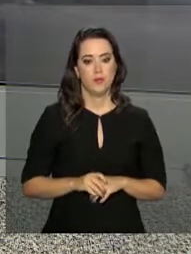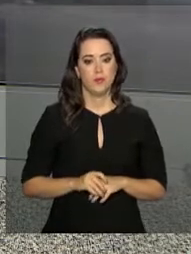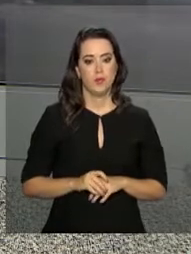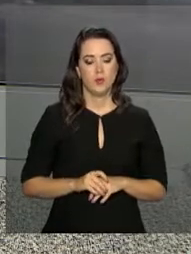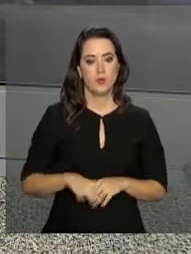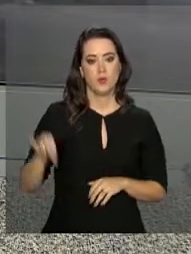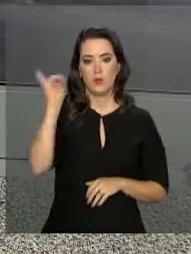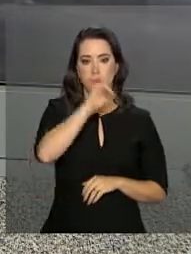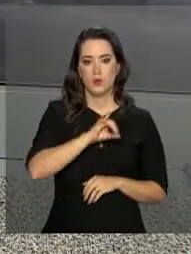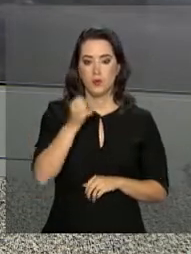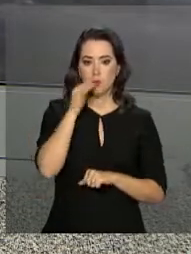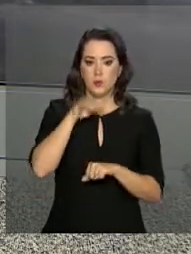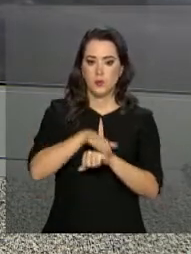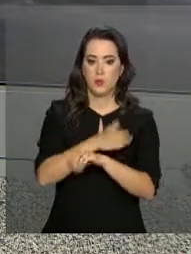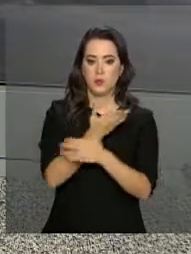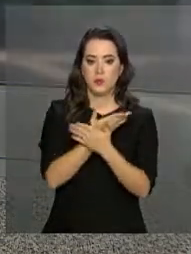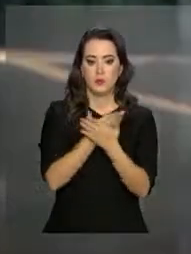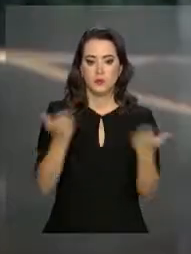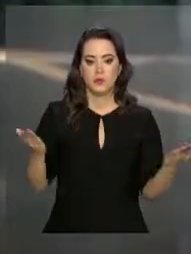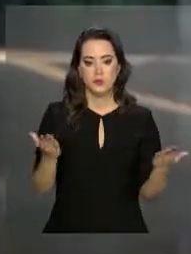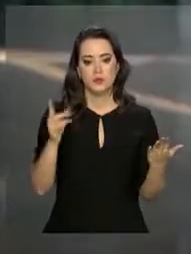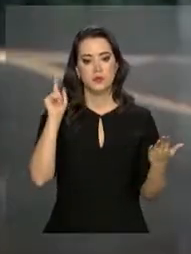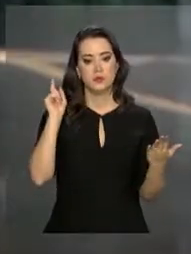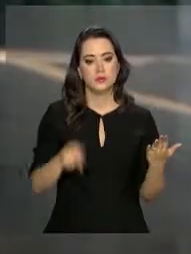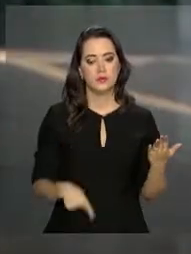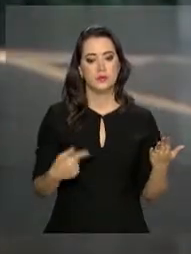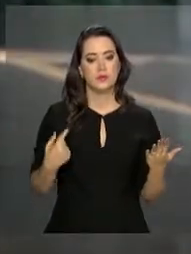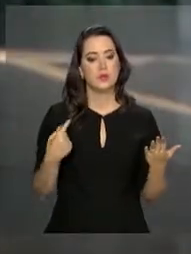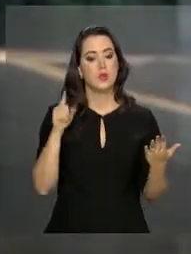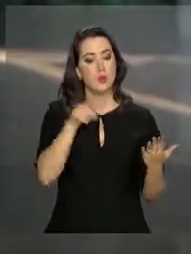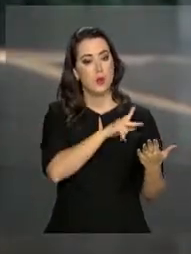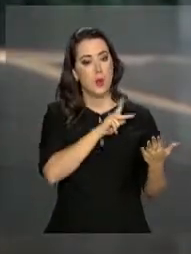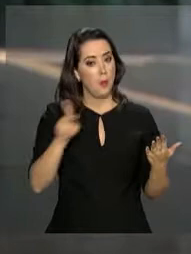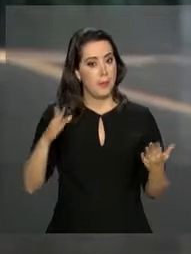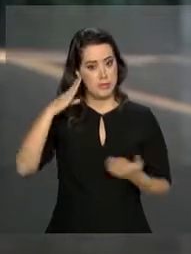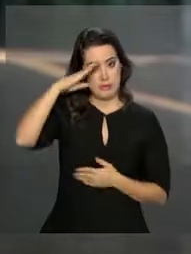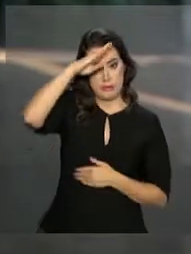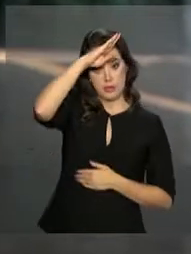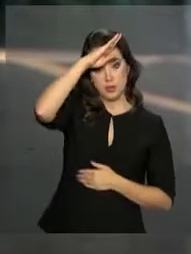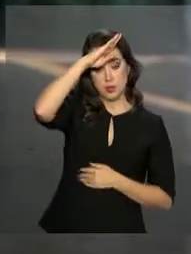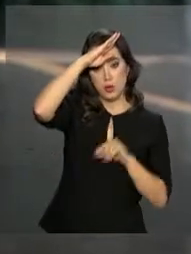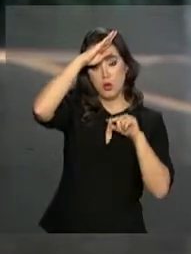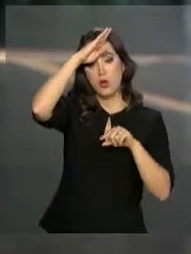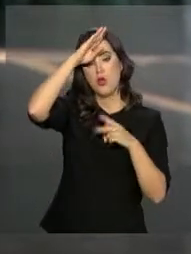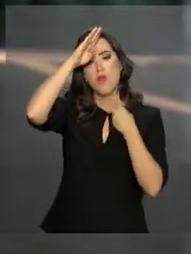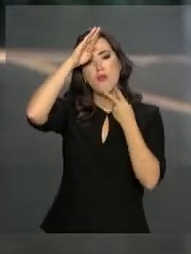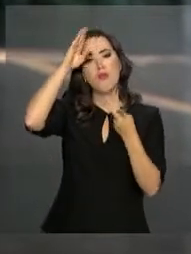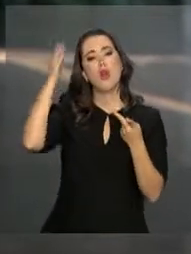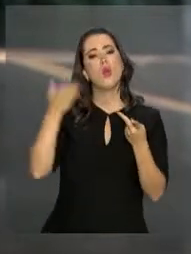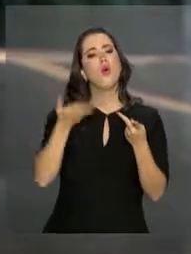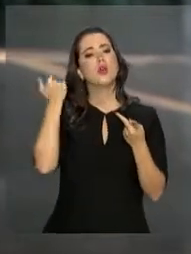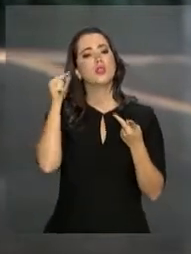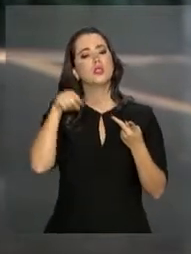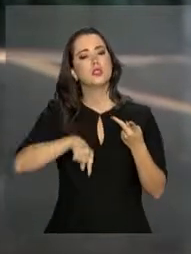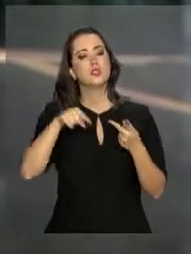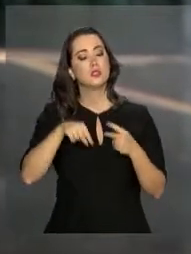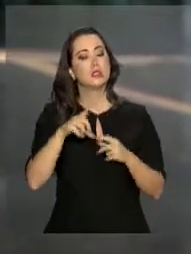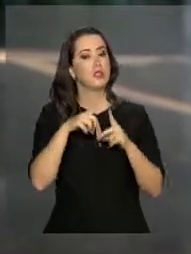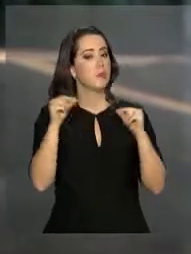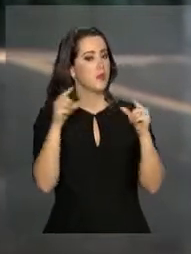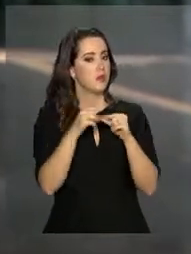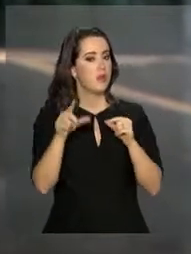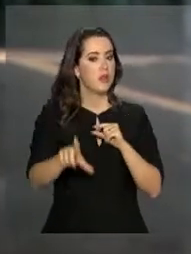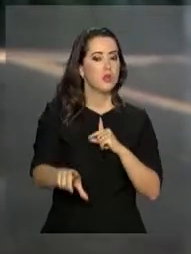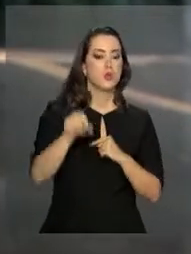olá boa noite alexandre uma boa noite a todos olha o presidente eleito jair bolsonaro comentou agora pouco aqui em brasília